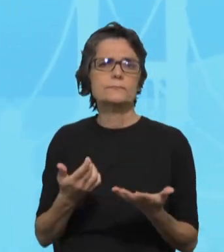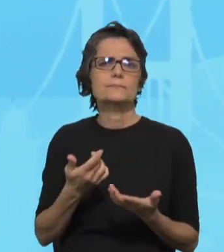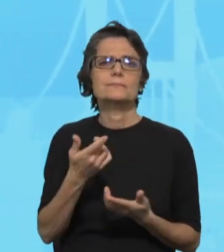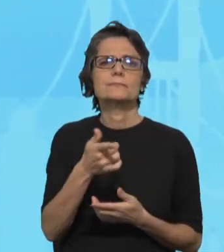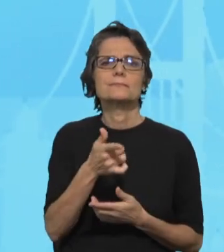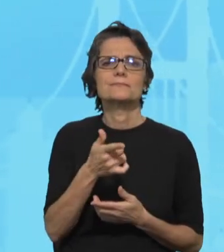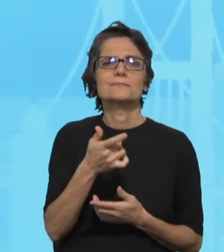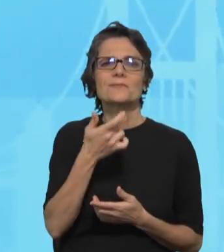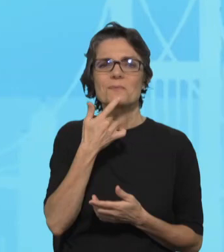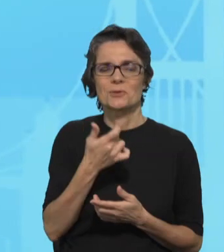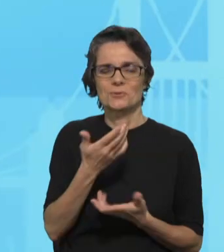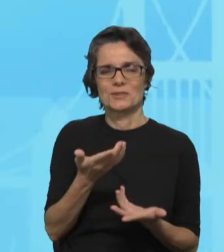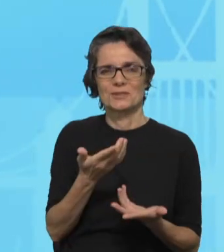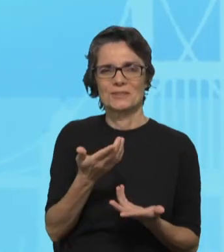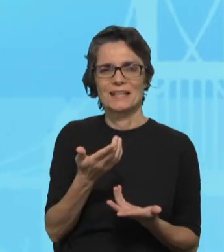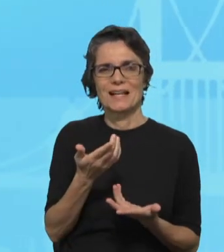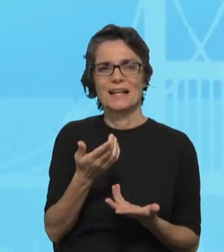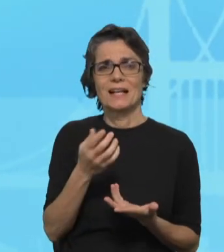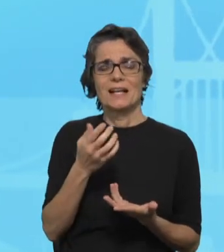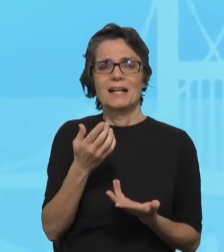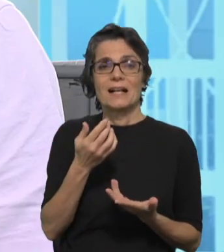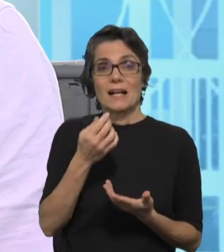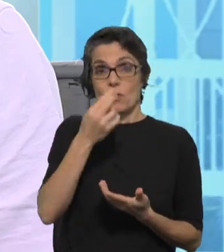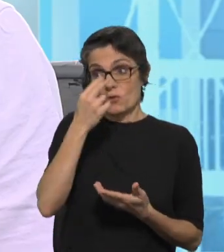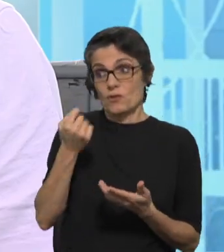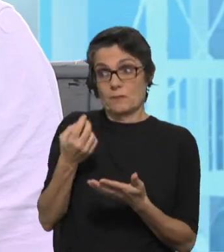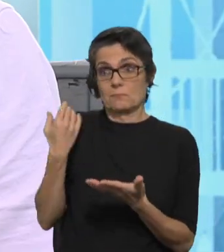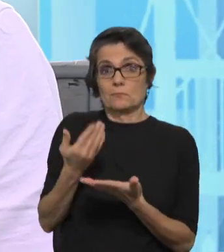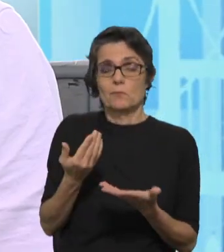deste acontecimento da nossa história recente, apesar de tudo,